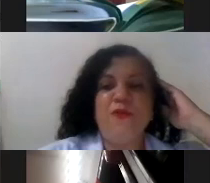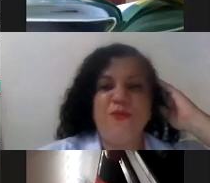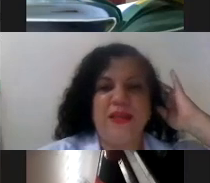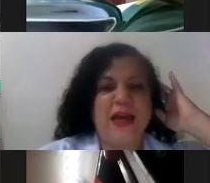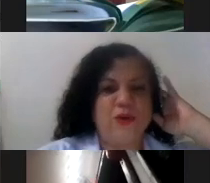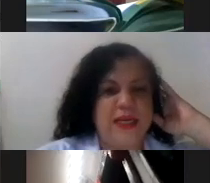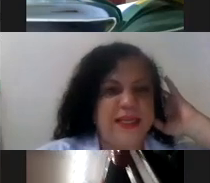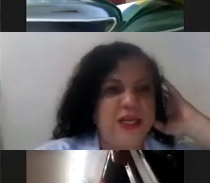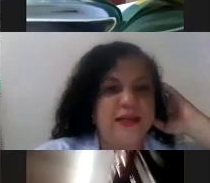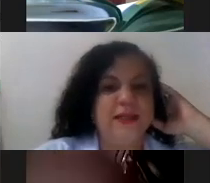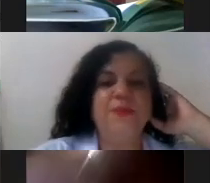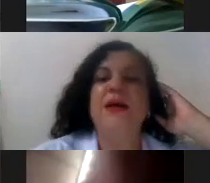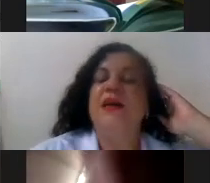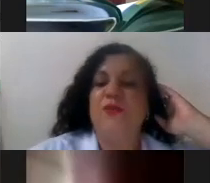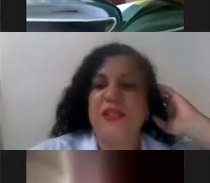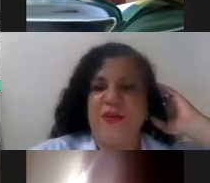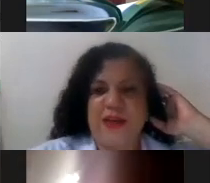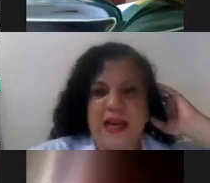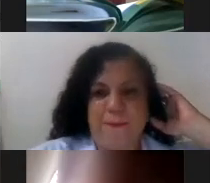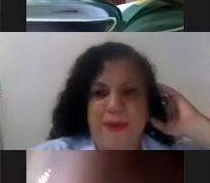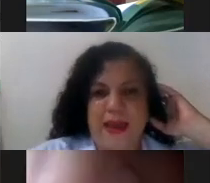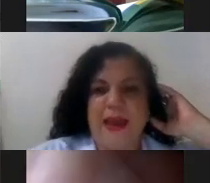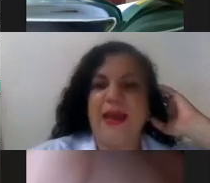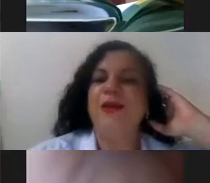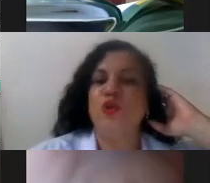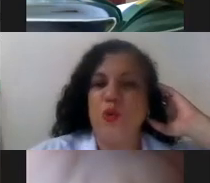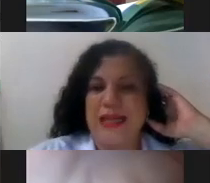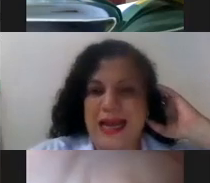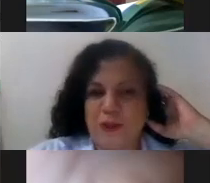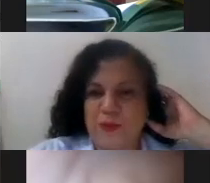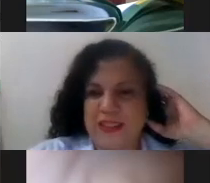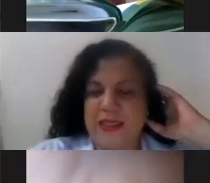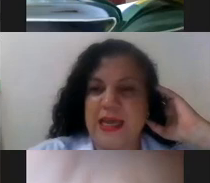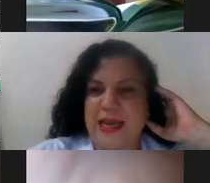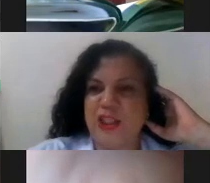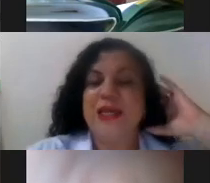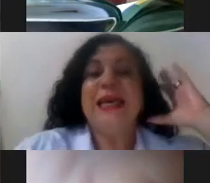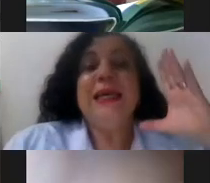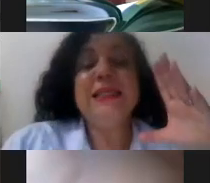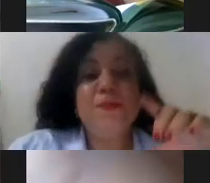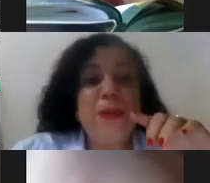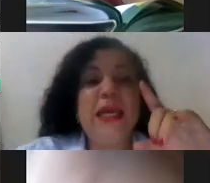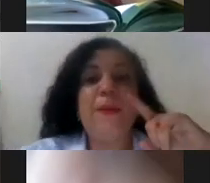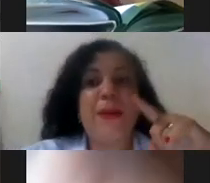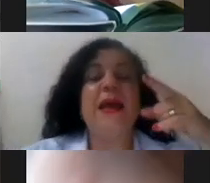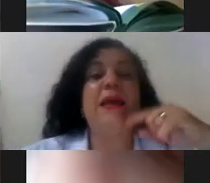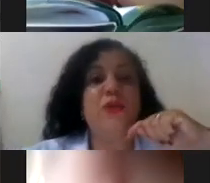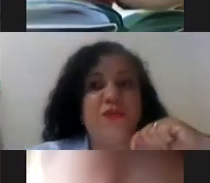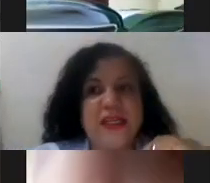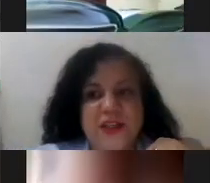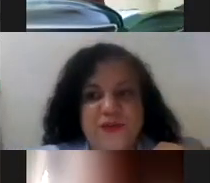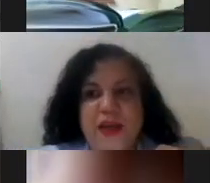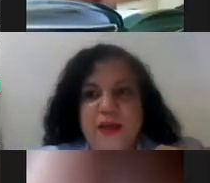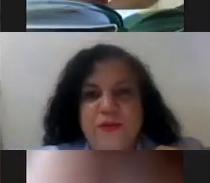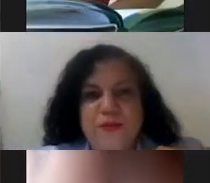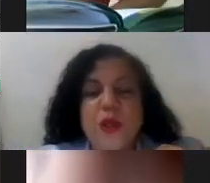Vai movimentar o cliente na cama, você vai ficar em pé, do lado desse cliente, explique para ele o que